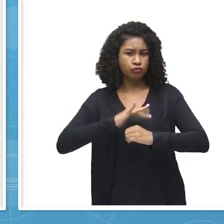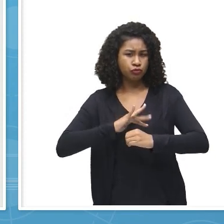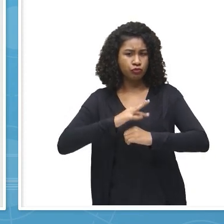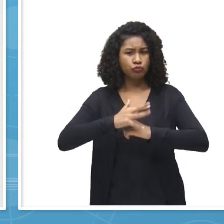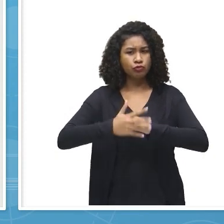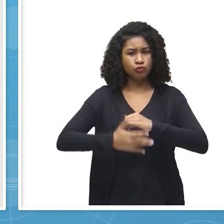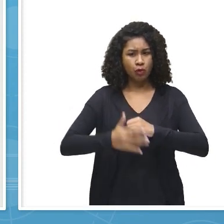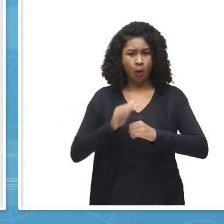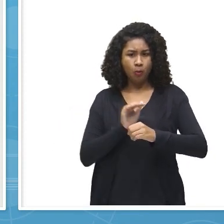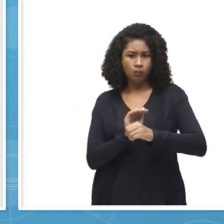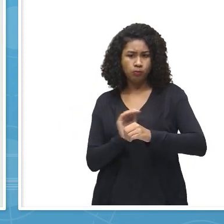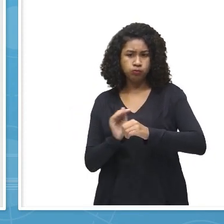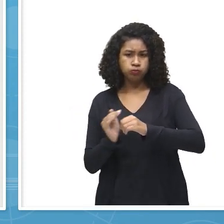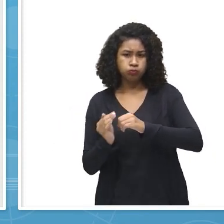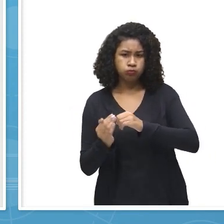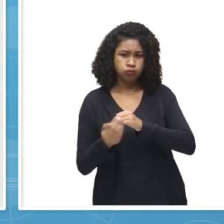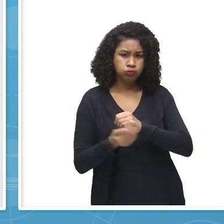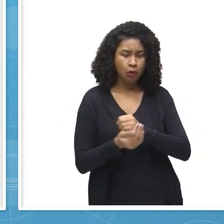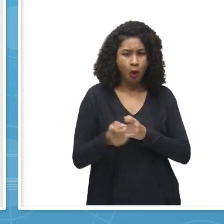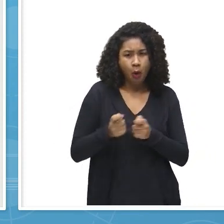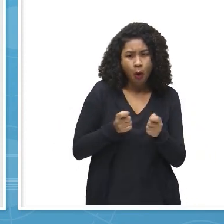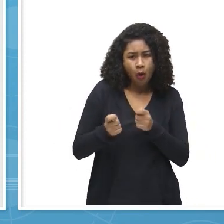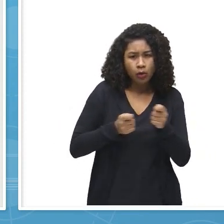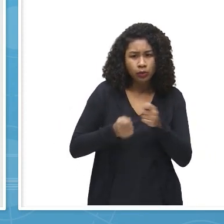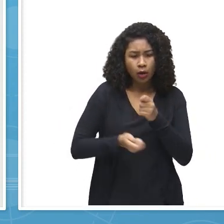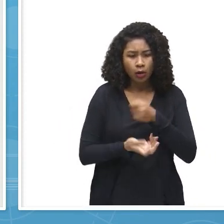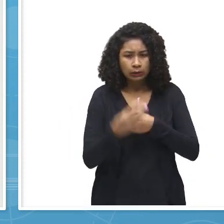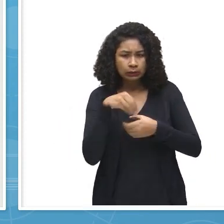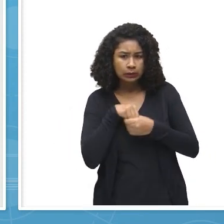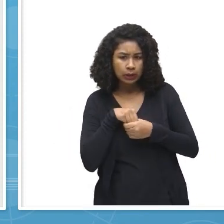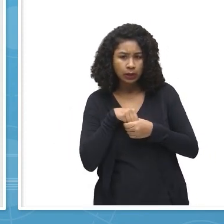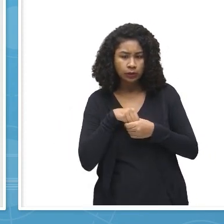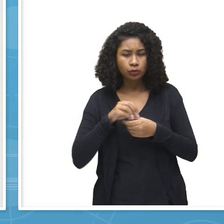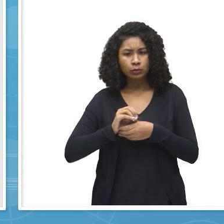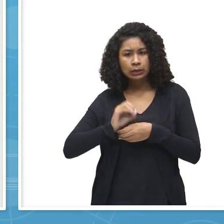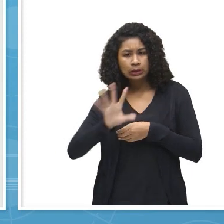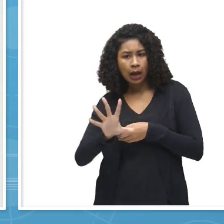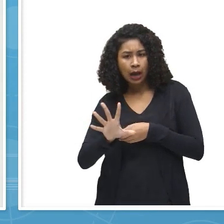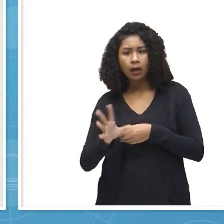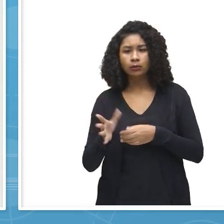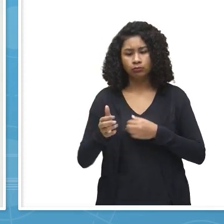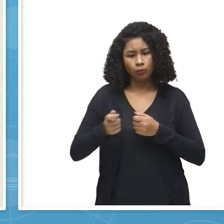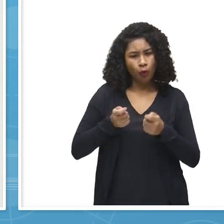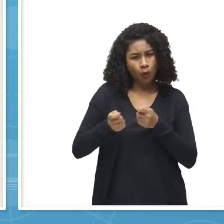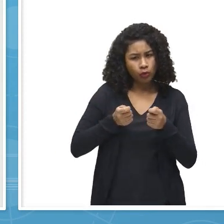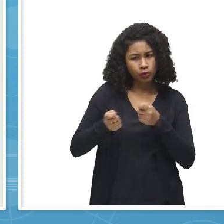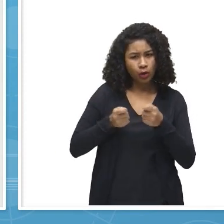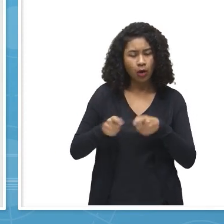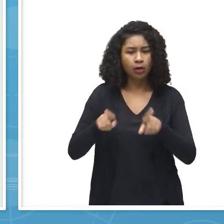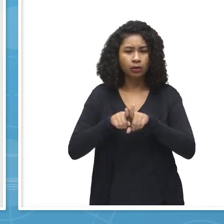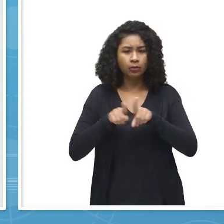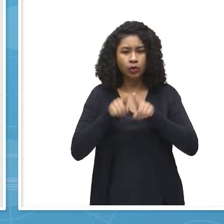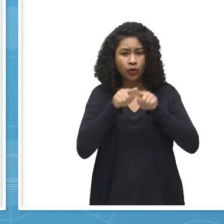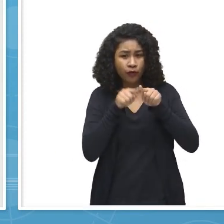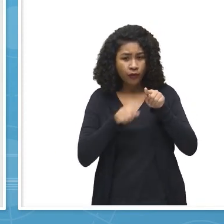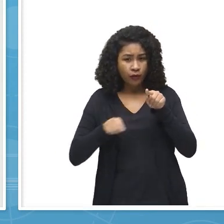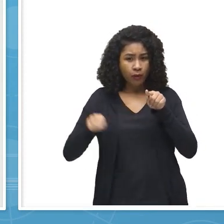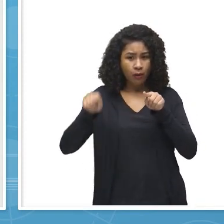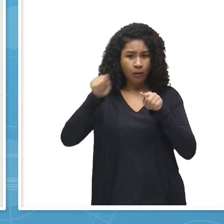seu interior, controla o que entra e o que sai dessa célula, tá? Também vai dar o formato da célula, a gente tem